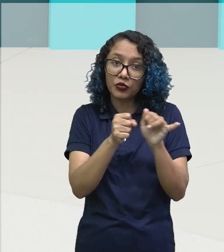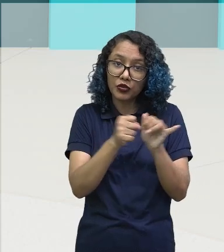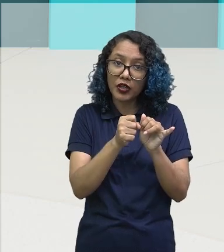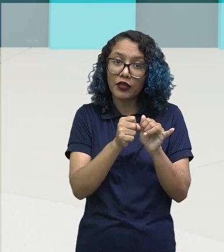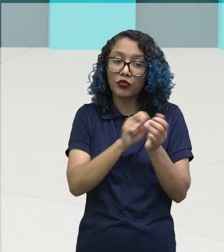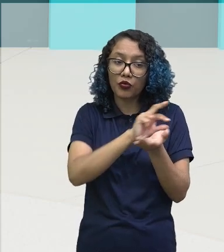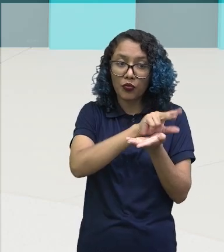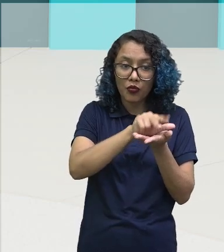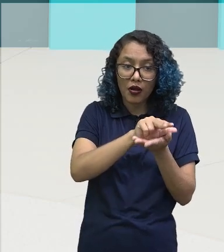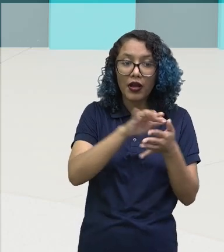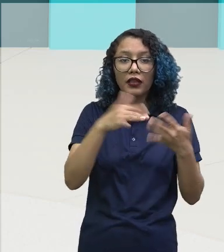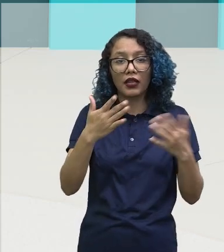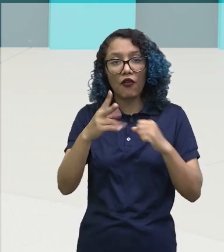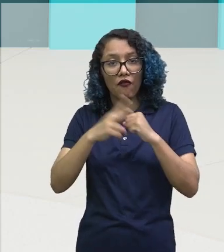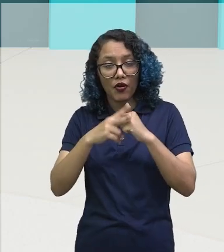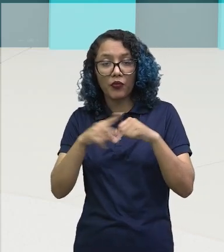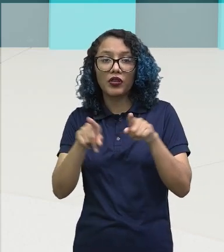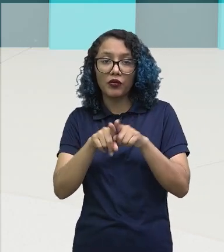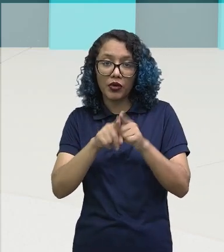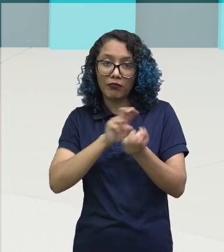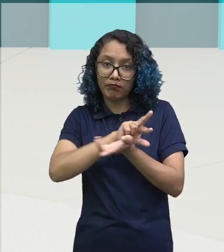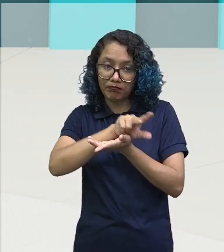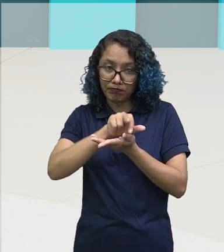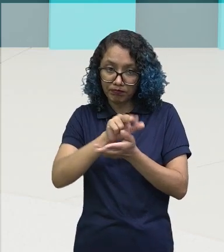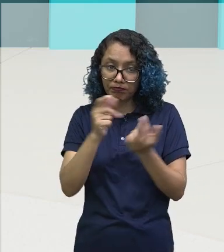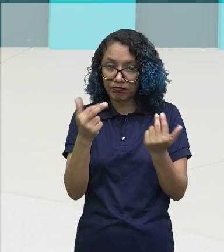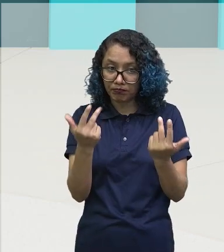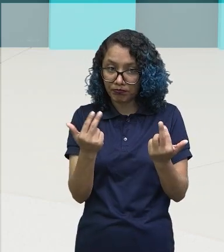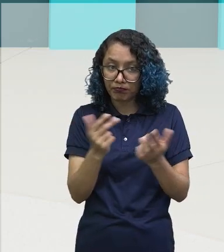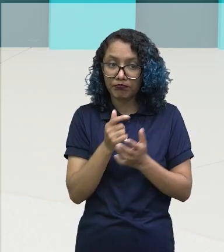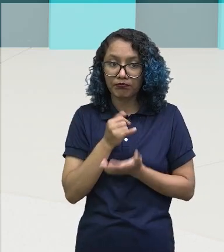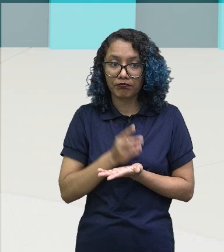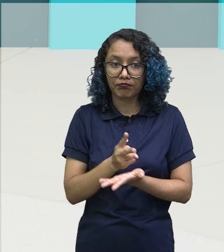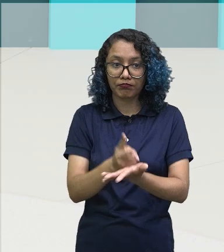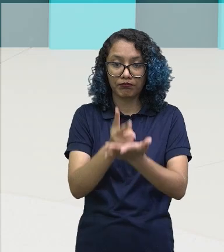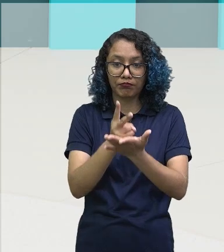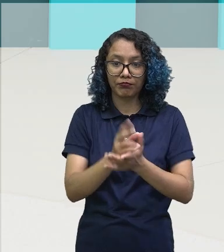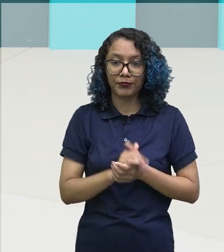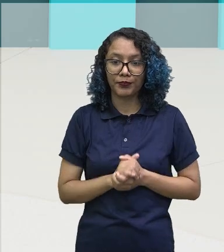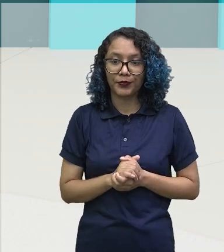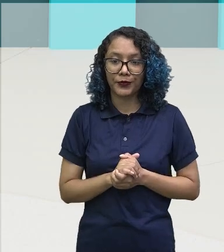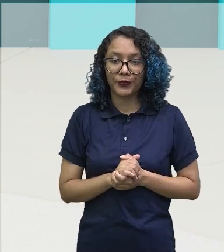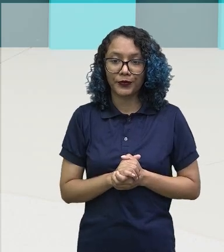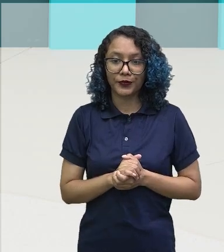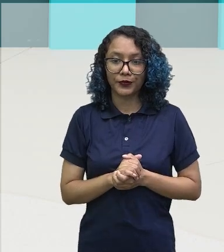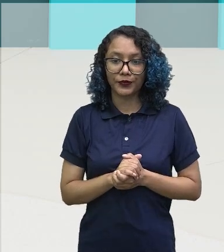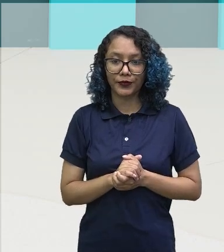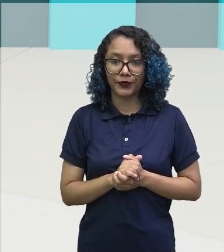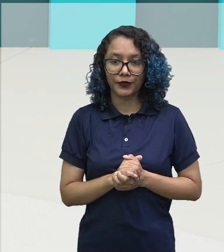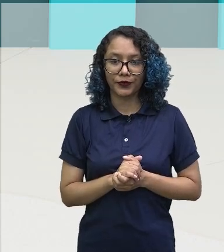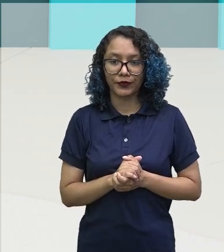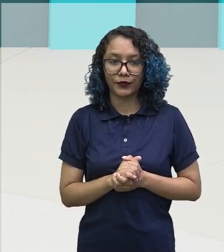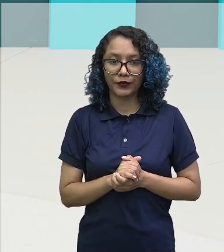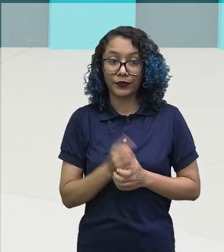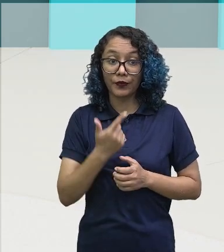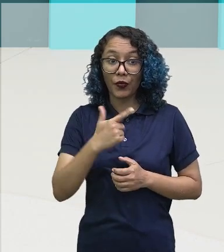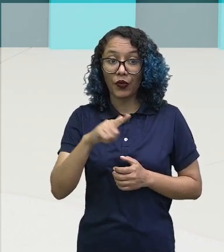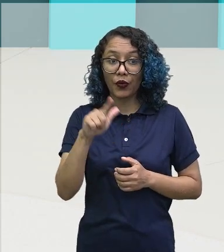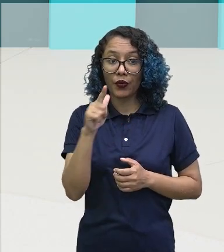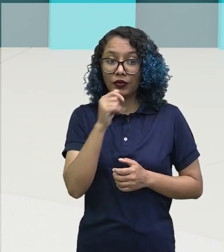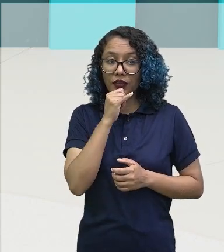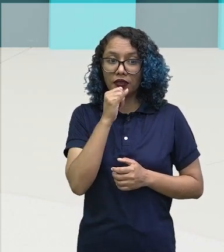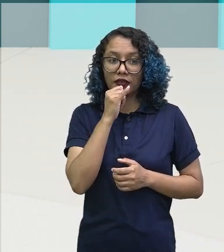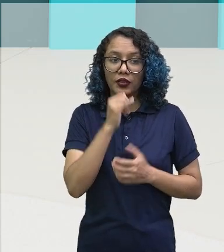verbo também deverá estar no plural. Seguindo, nós temos agora o exemplo